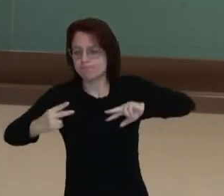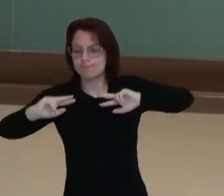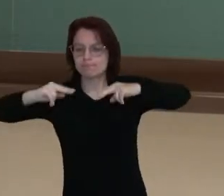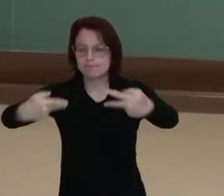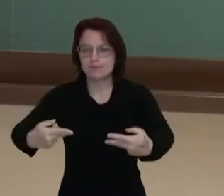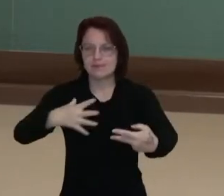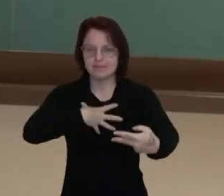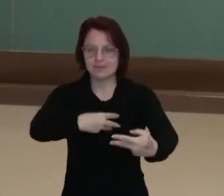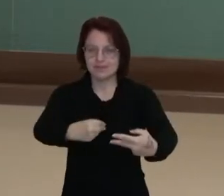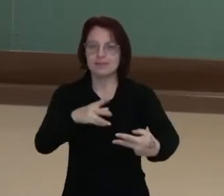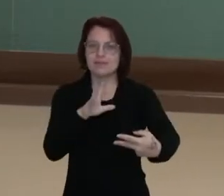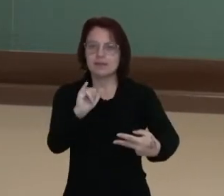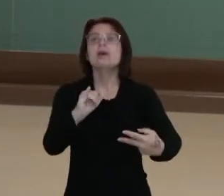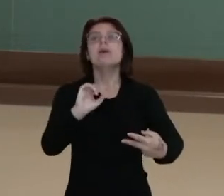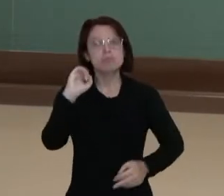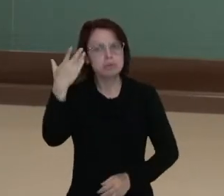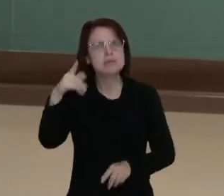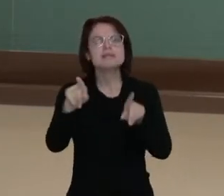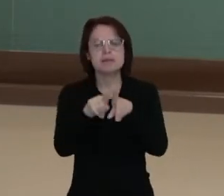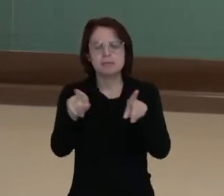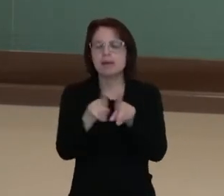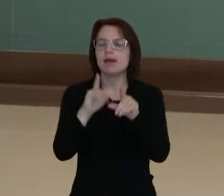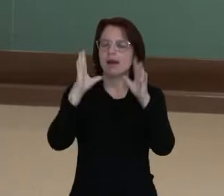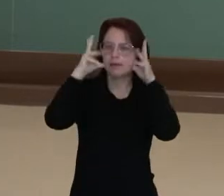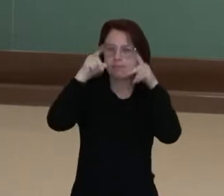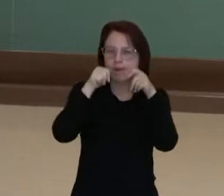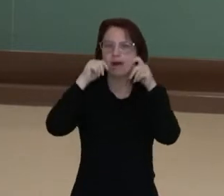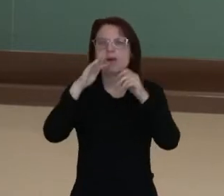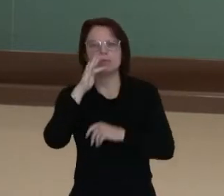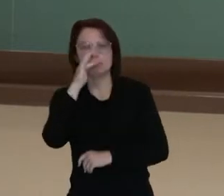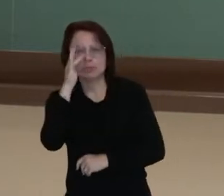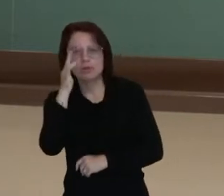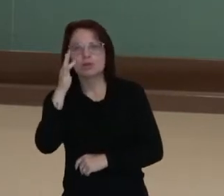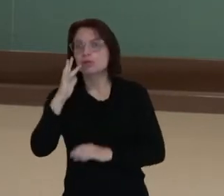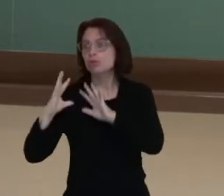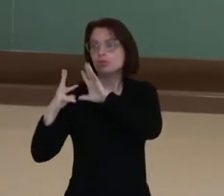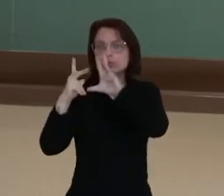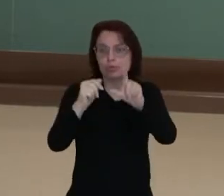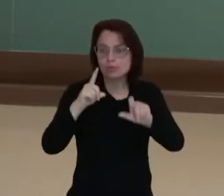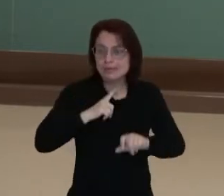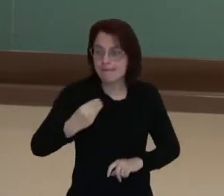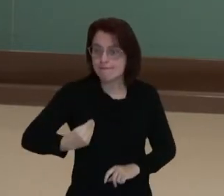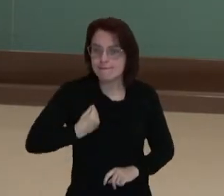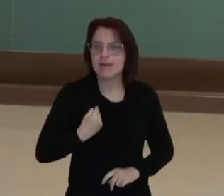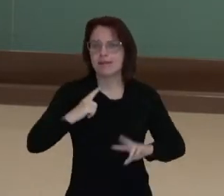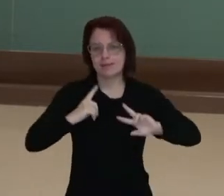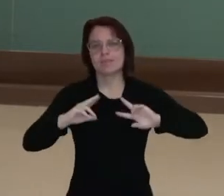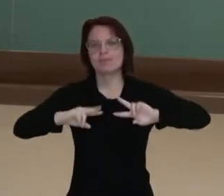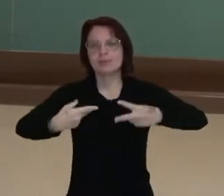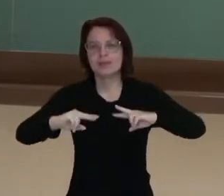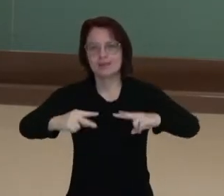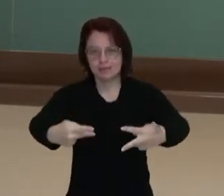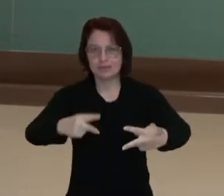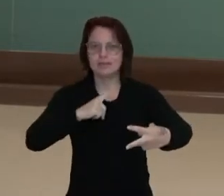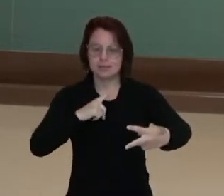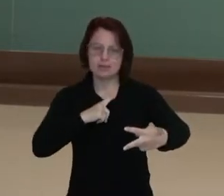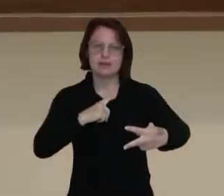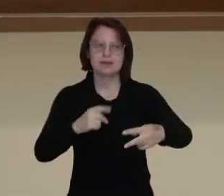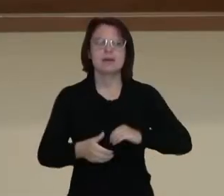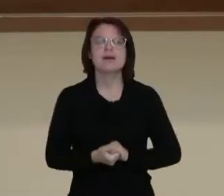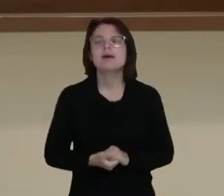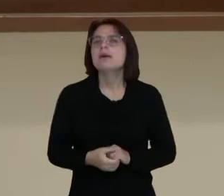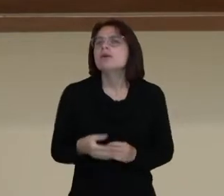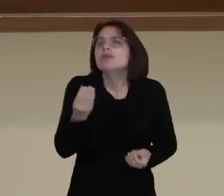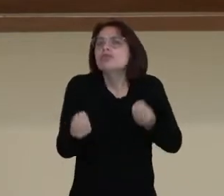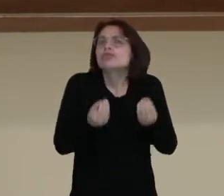pessoas quanto em animais, nas plantas, né? Todos os seres vivos têm essa hereditariedade. E a variabilidade genética é a